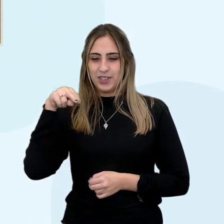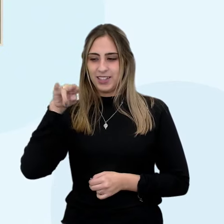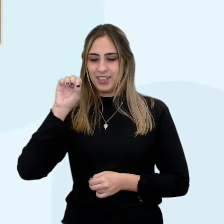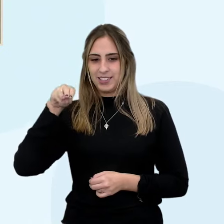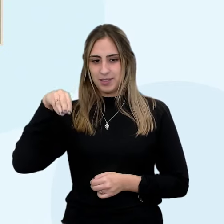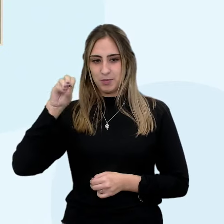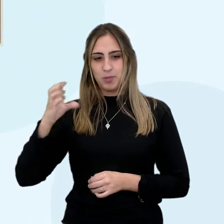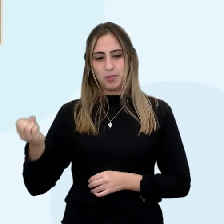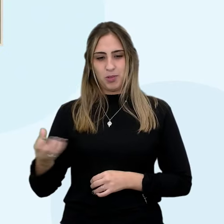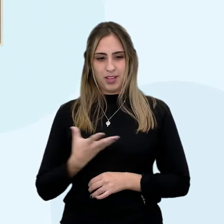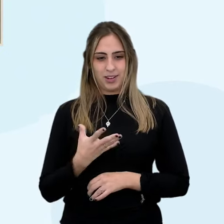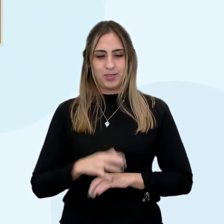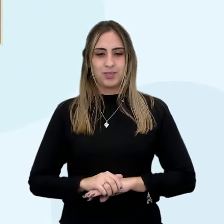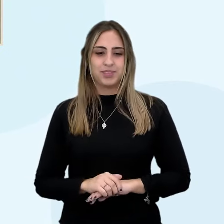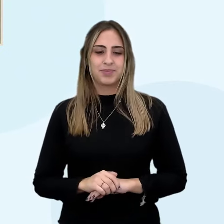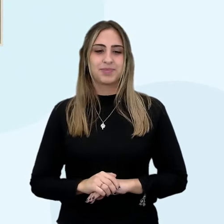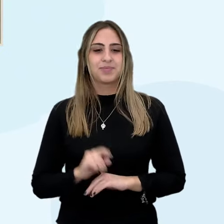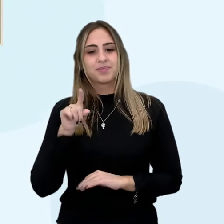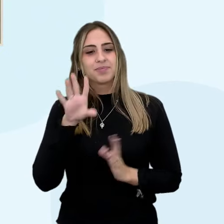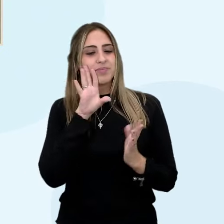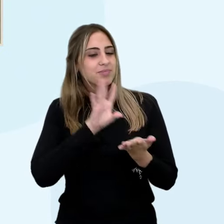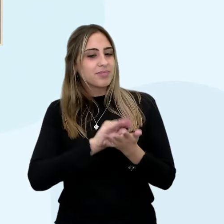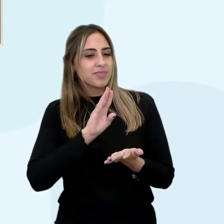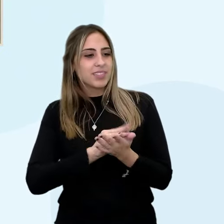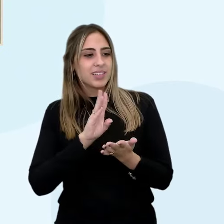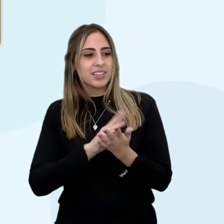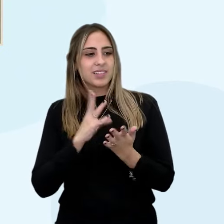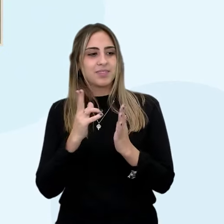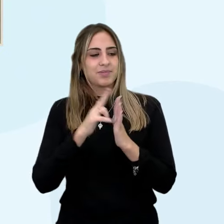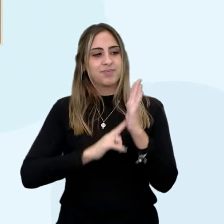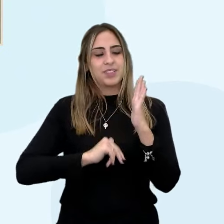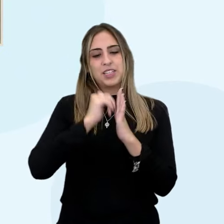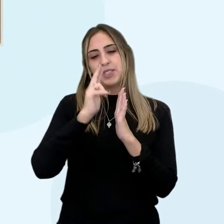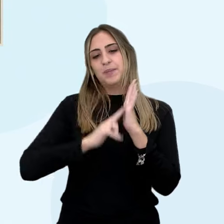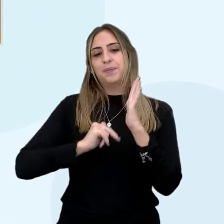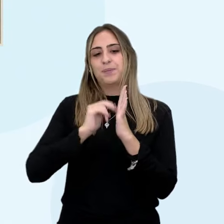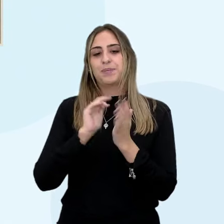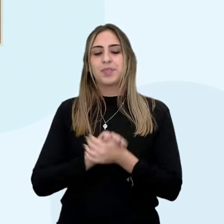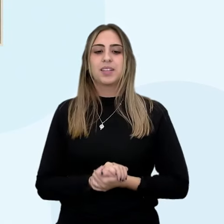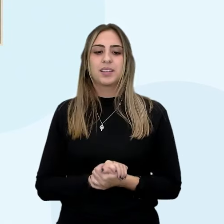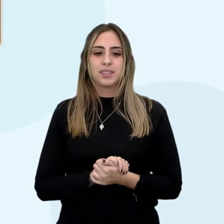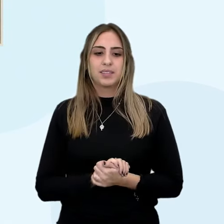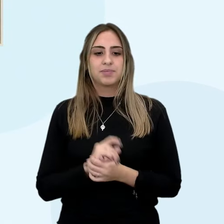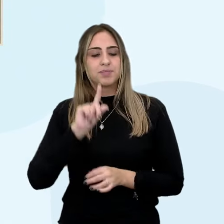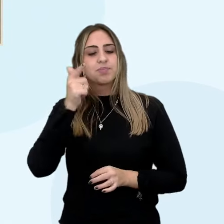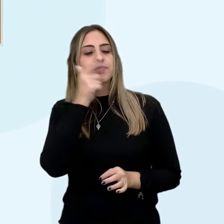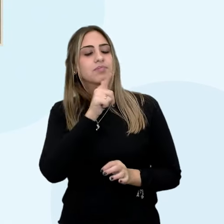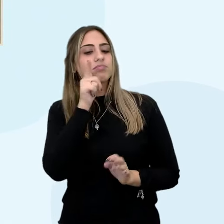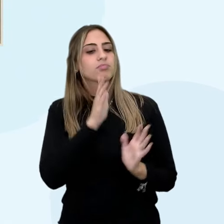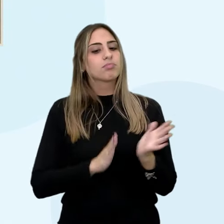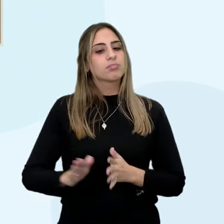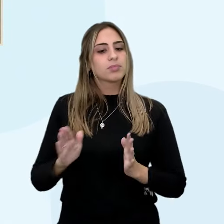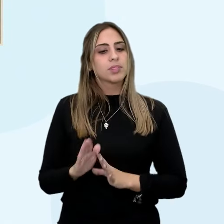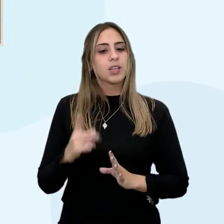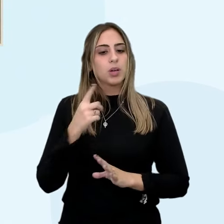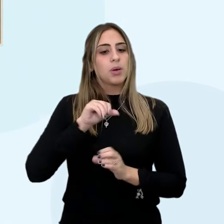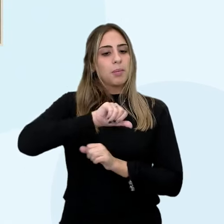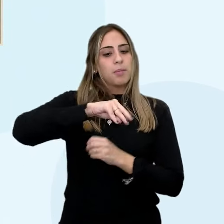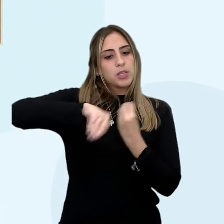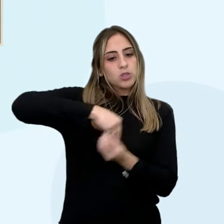bom e com isso ele trava obras através das cores e formas e conseguia produzir uma